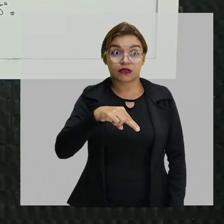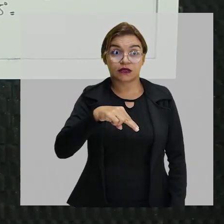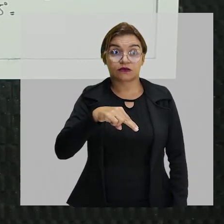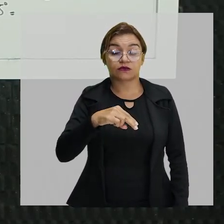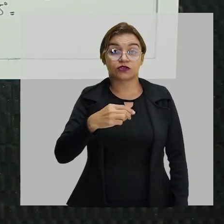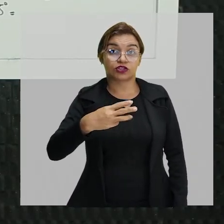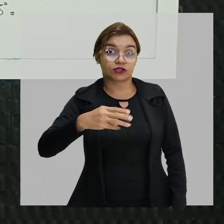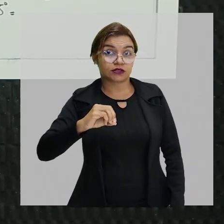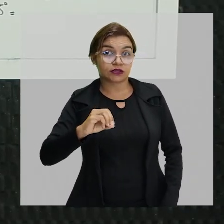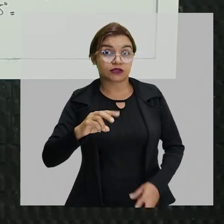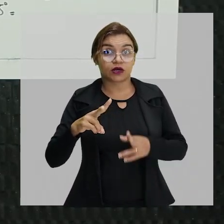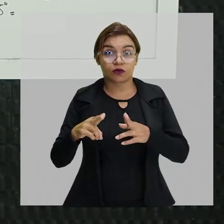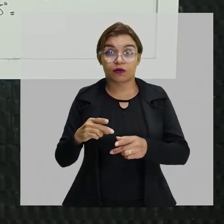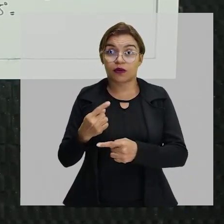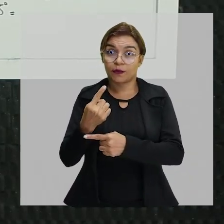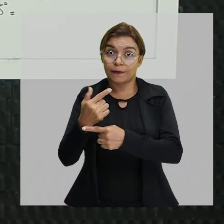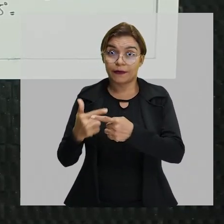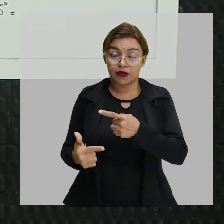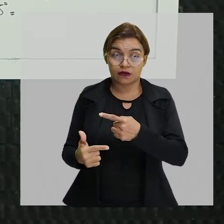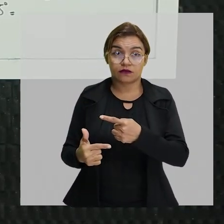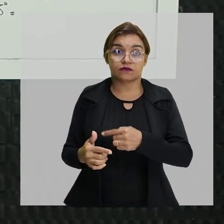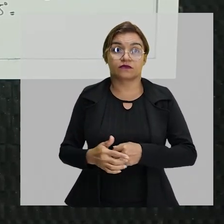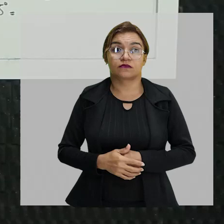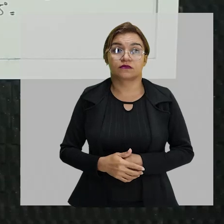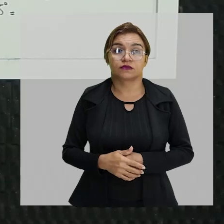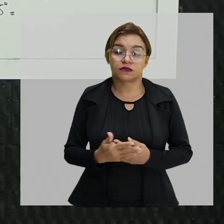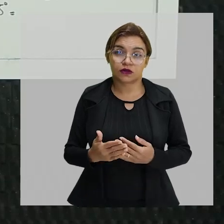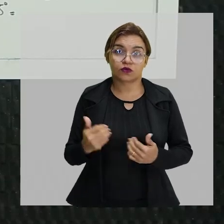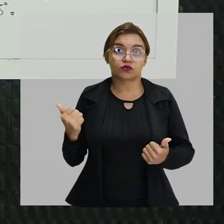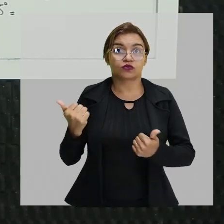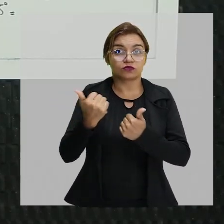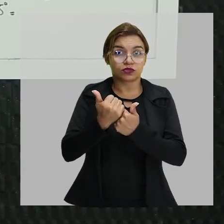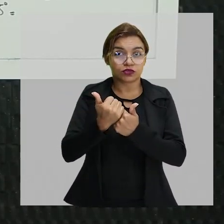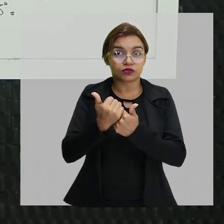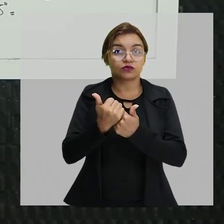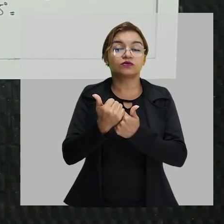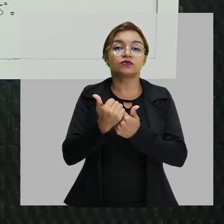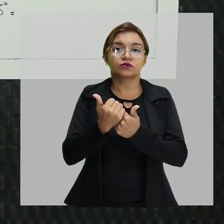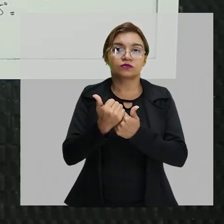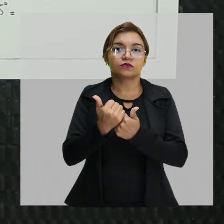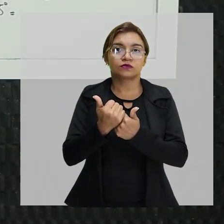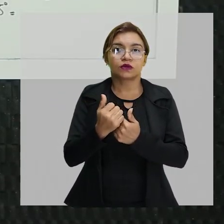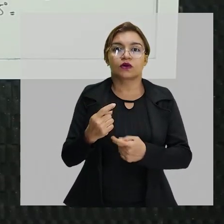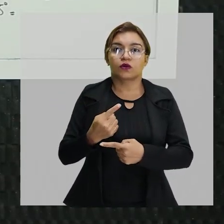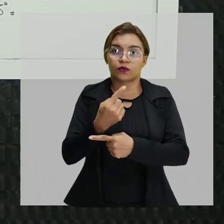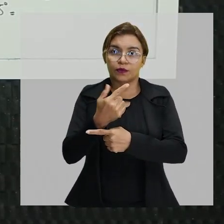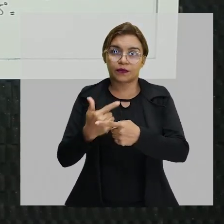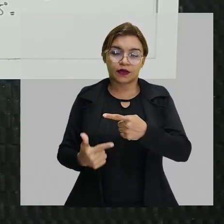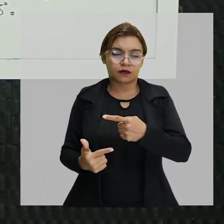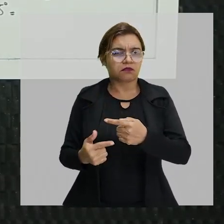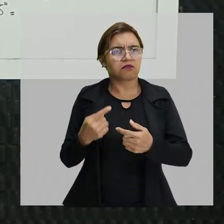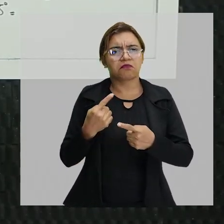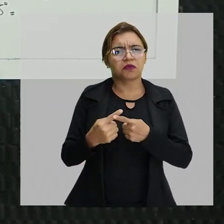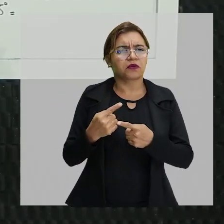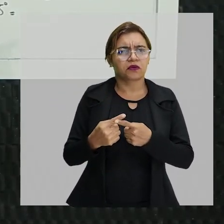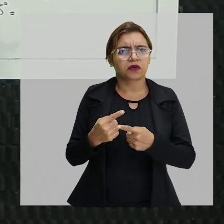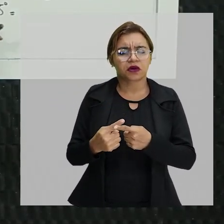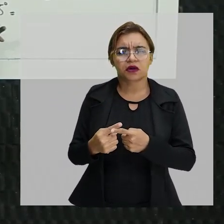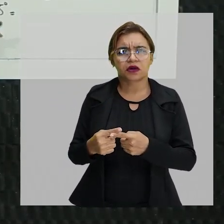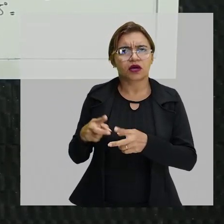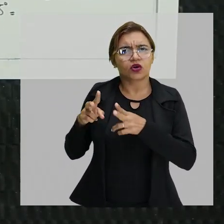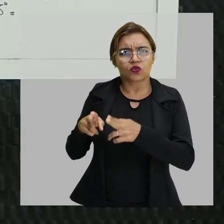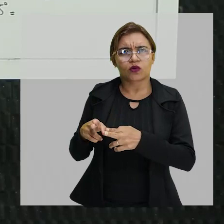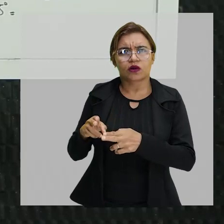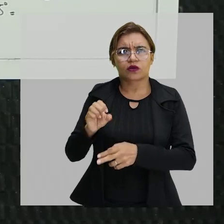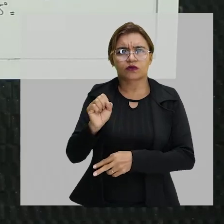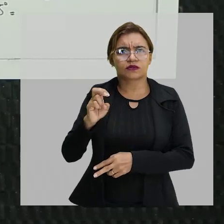de 60. Tá? Então o que eu vou fazer? Vou substituir esse seno de 30 graus por um meio. Pessoal, mas por que você não vai fazer a mesma coisa